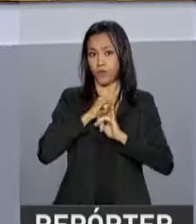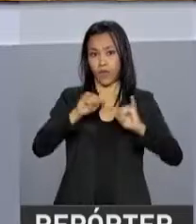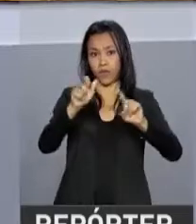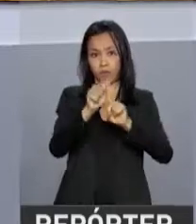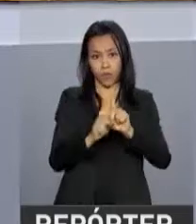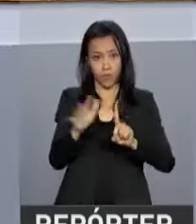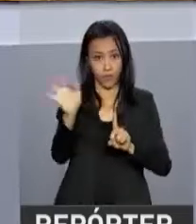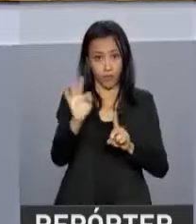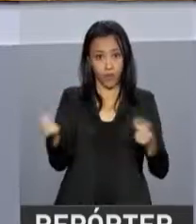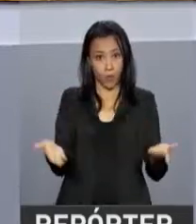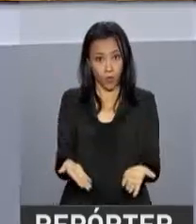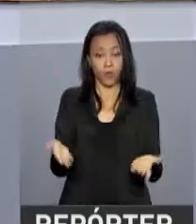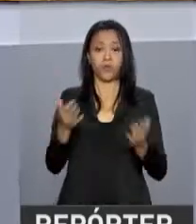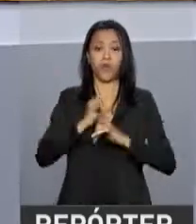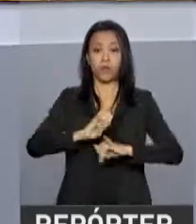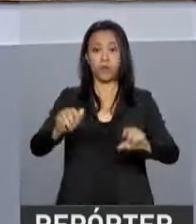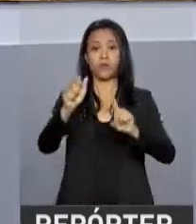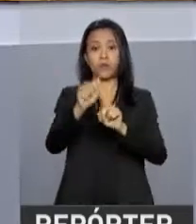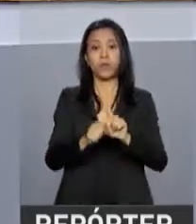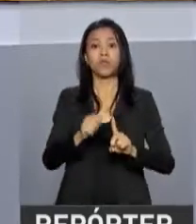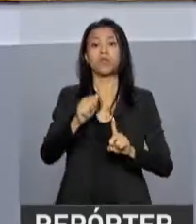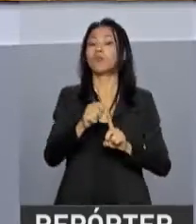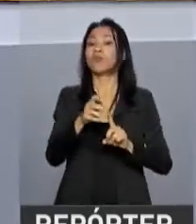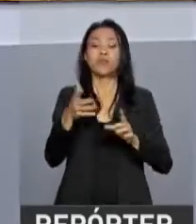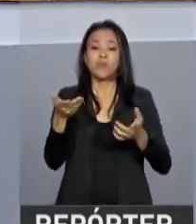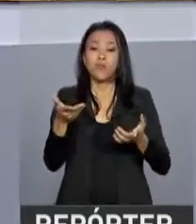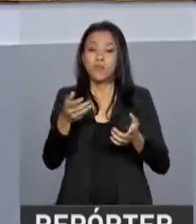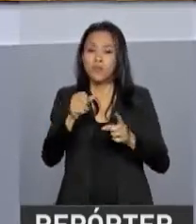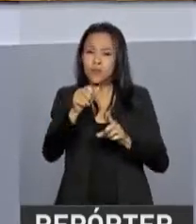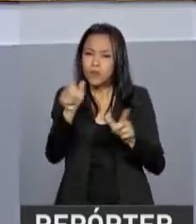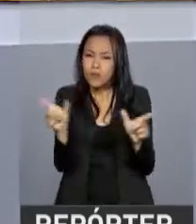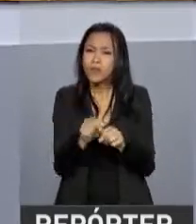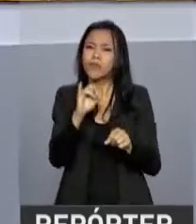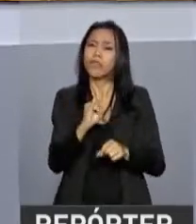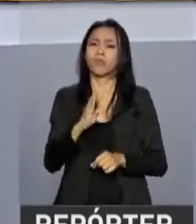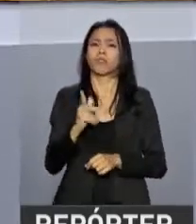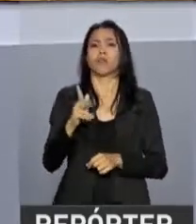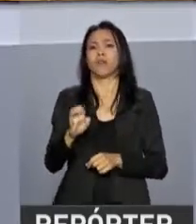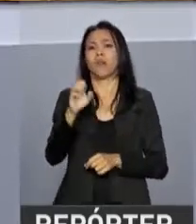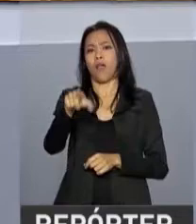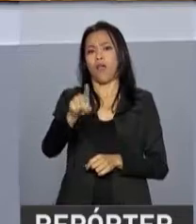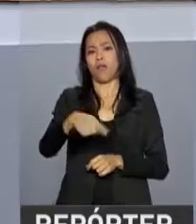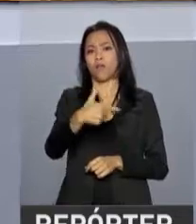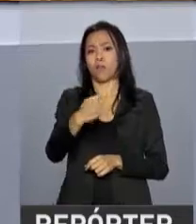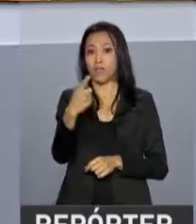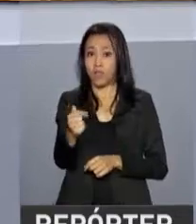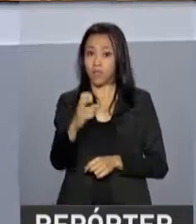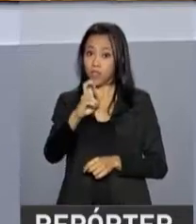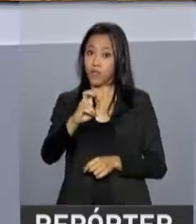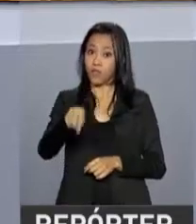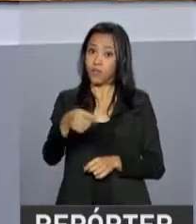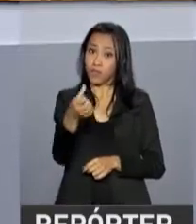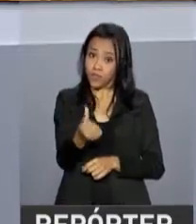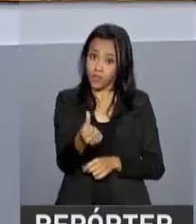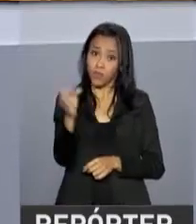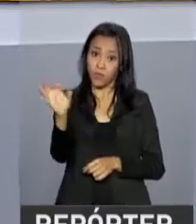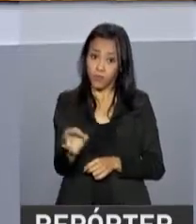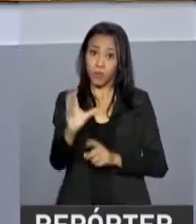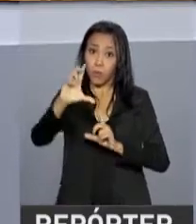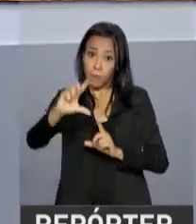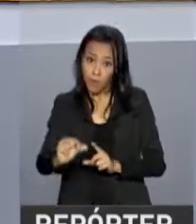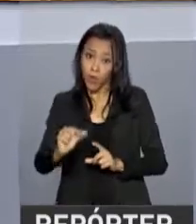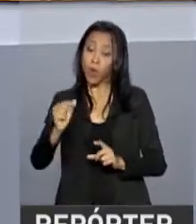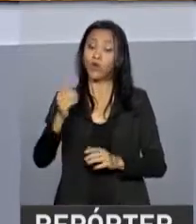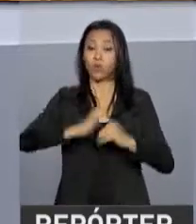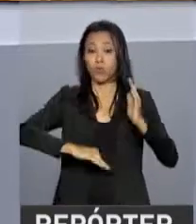hoje o ibge em comparação a 2017 a previsão é 5,6 por cento menor mas os técnicos dizem que